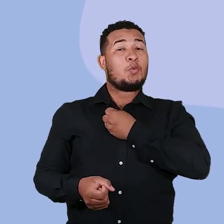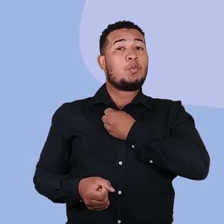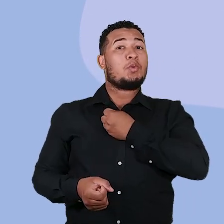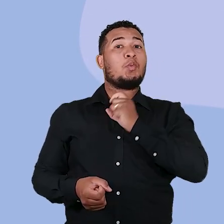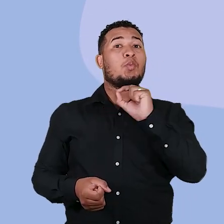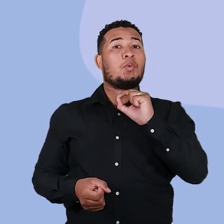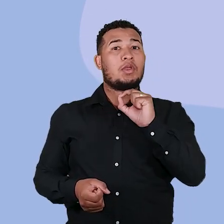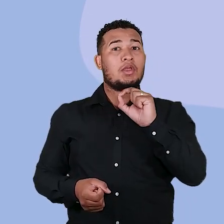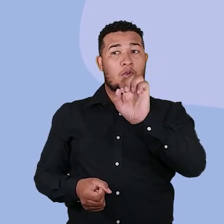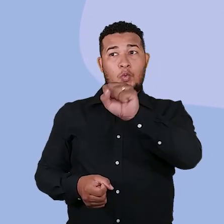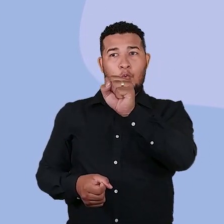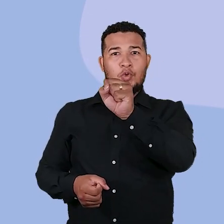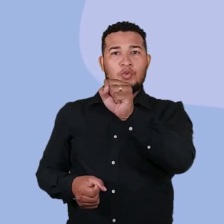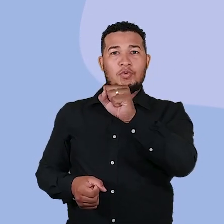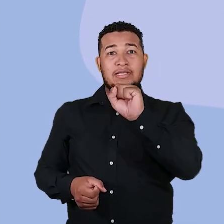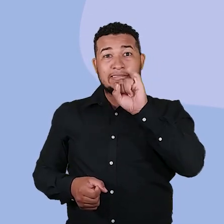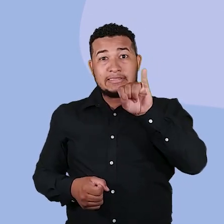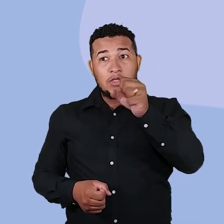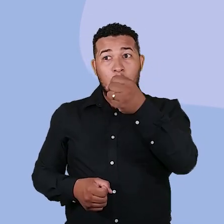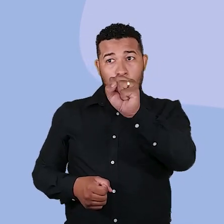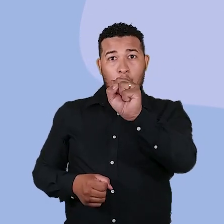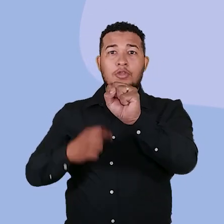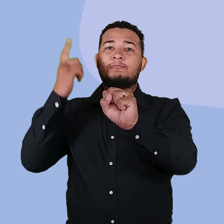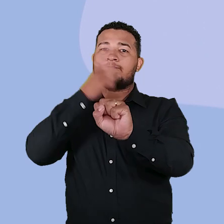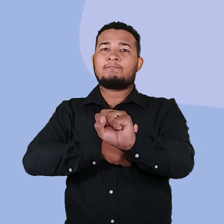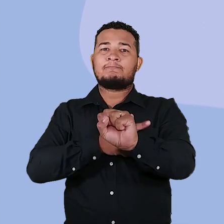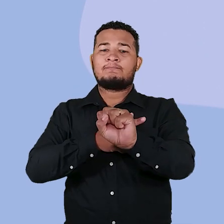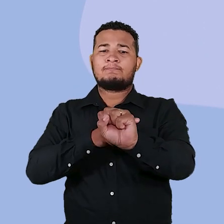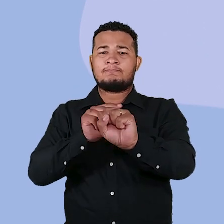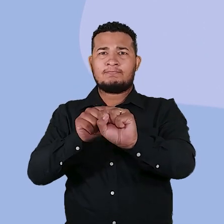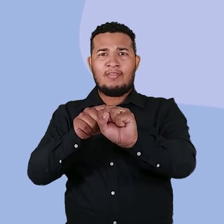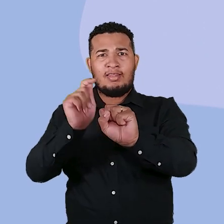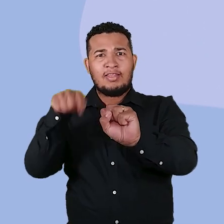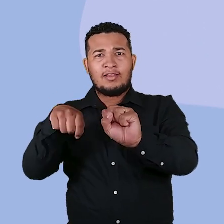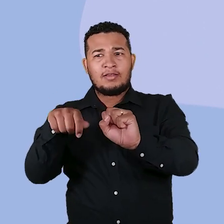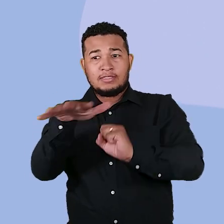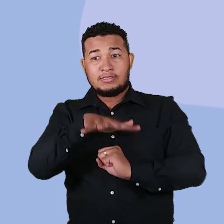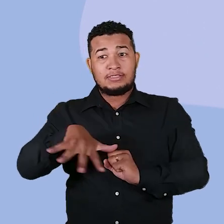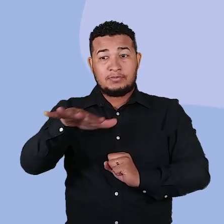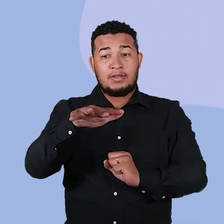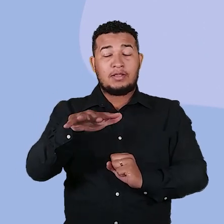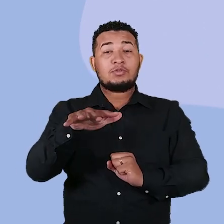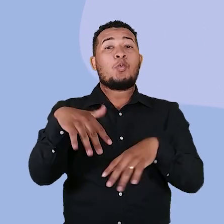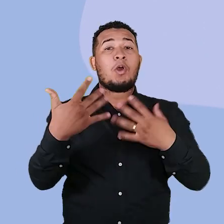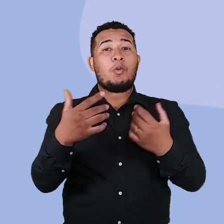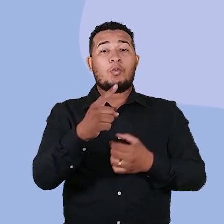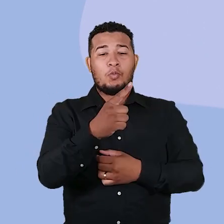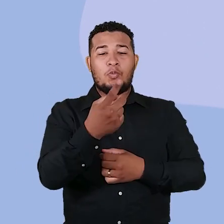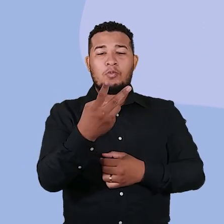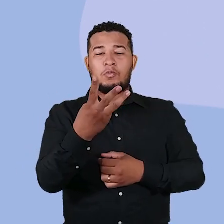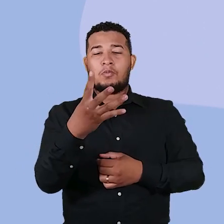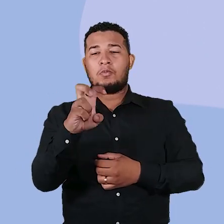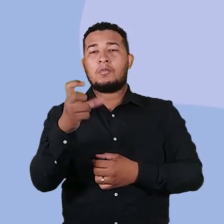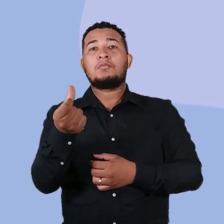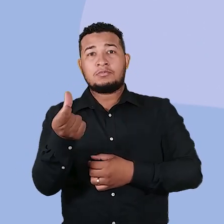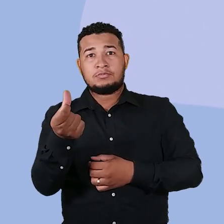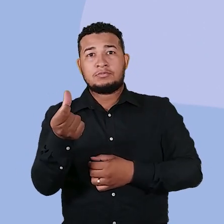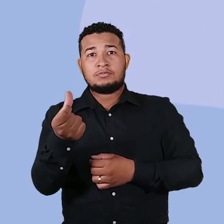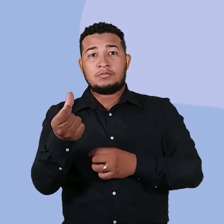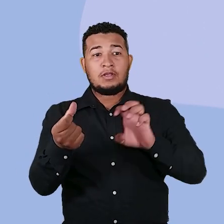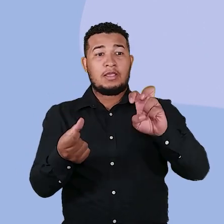se cair um número 8 então você só vai gastar o número 8 qual o espaço amostral os